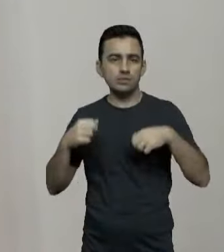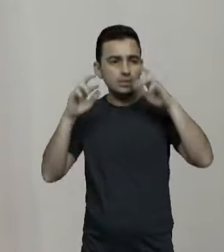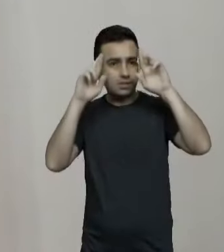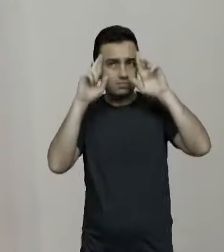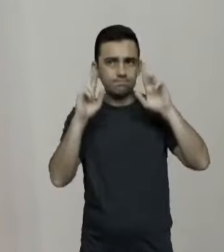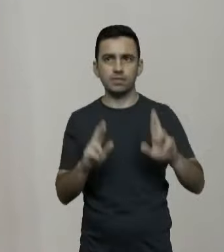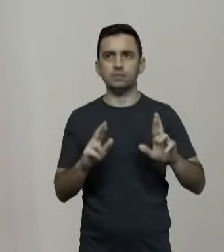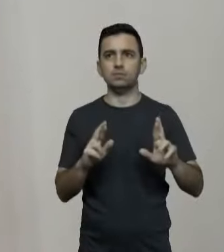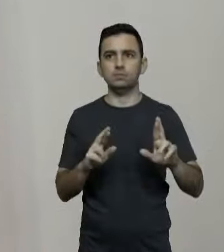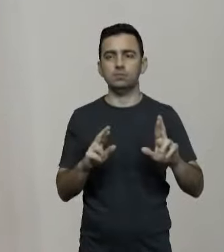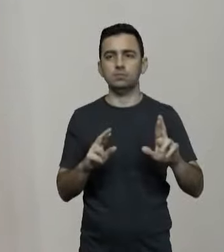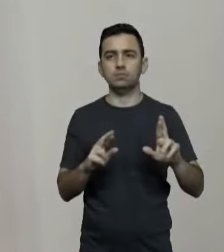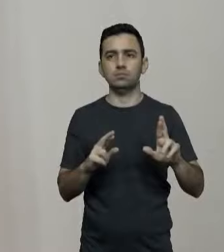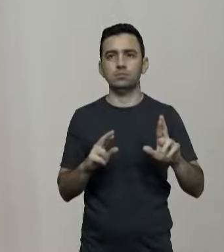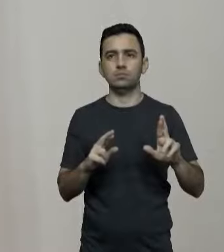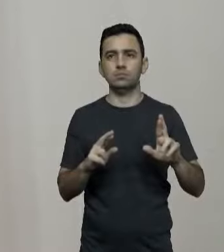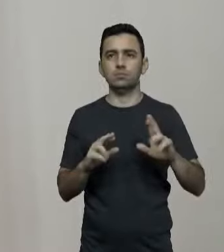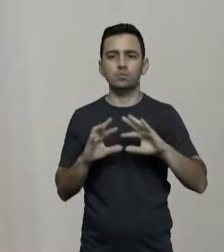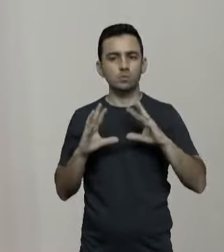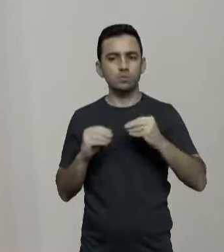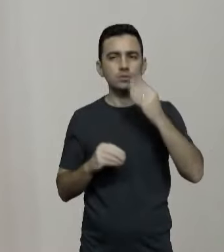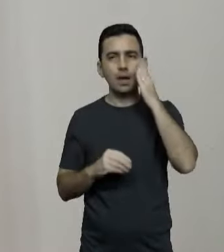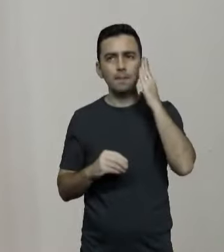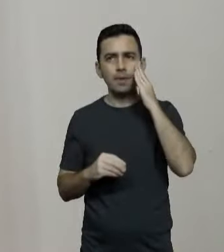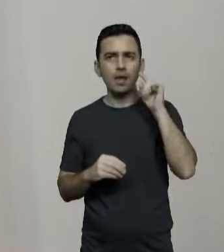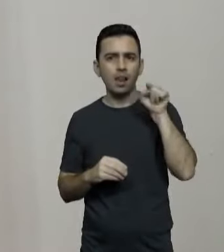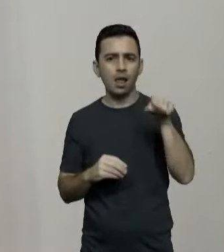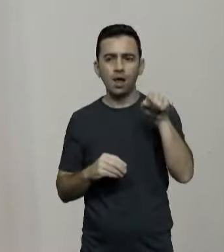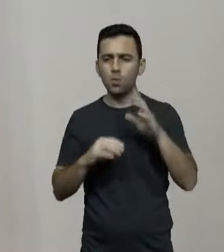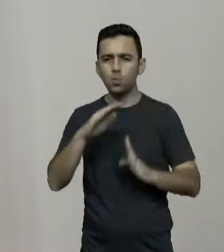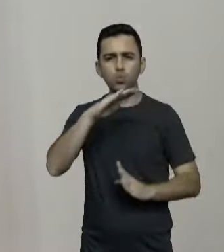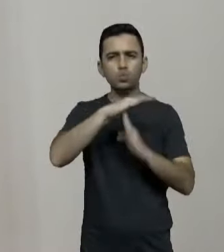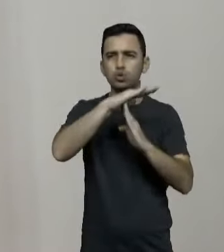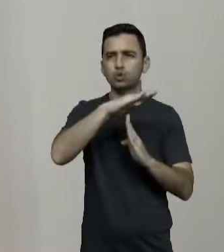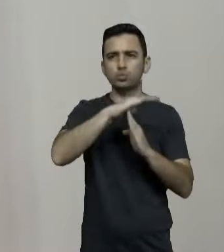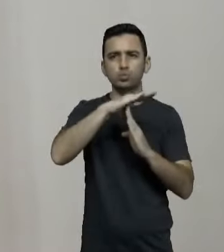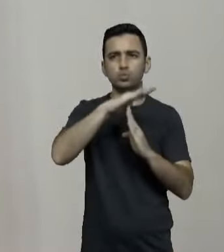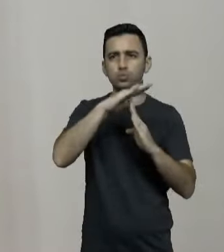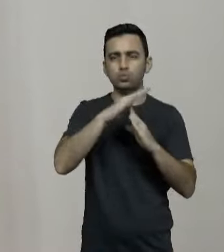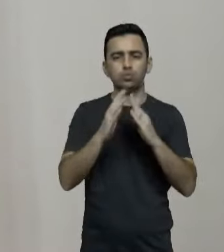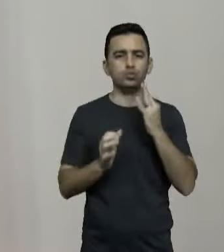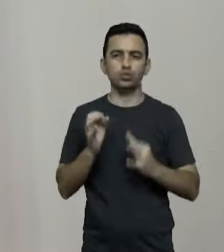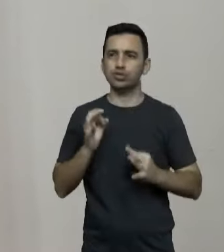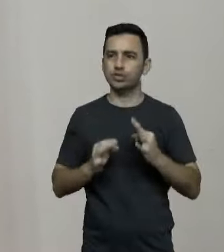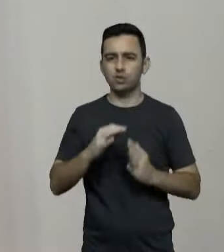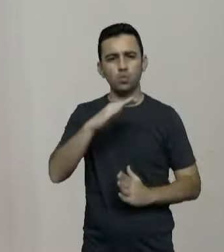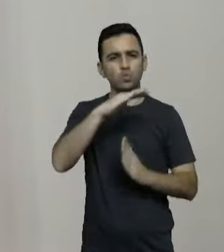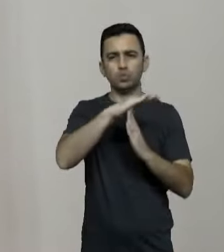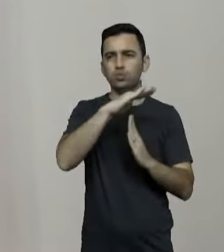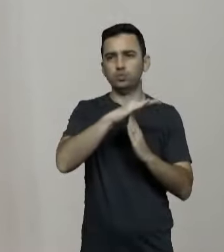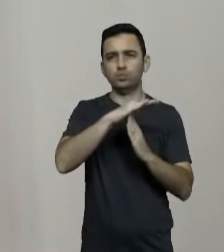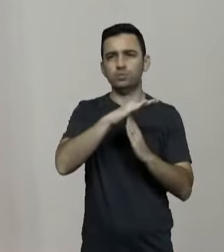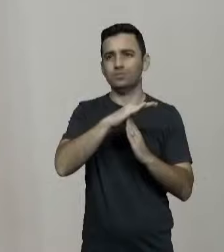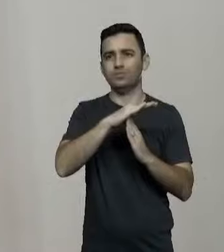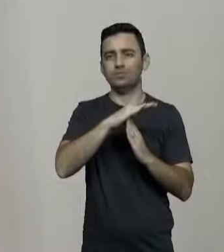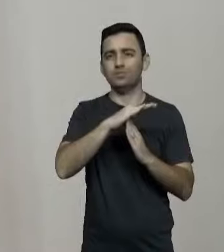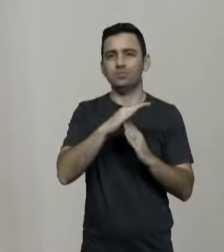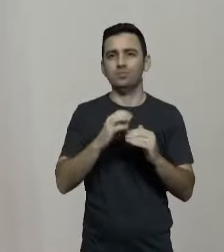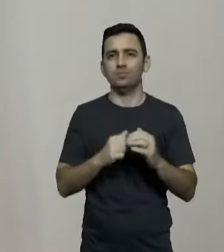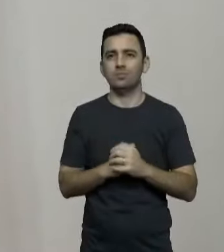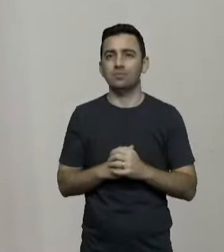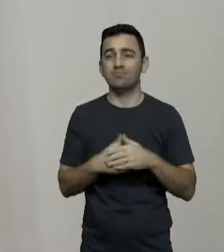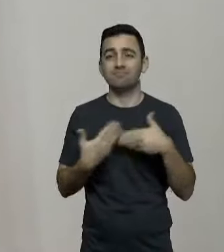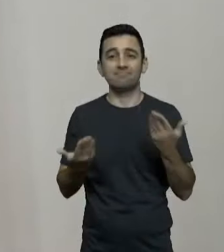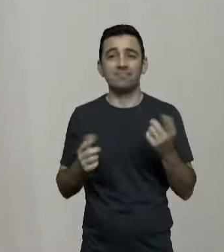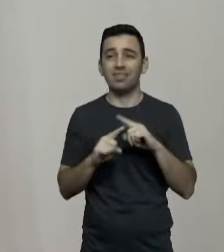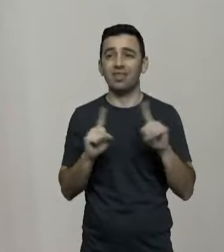respeitada por saber que é a nossa última instância de justiça. Mas não. A